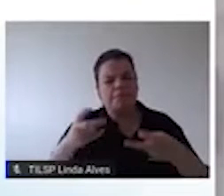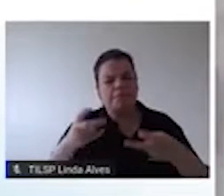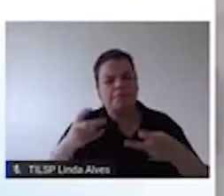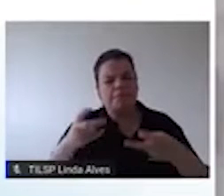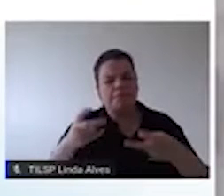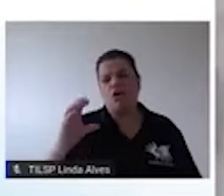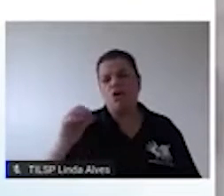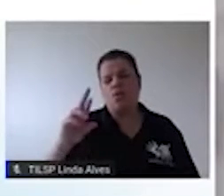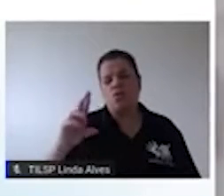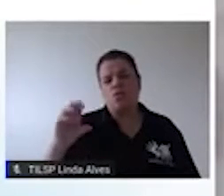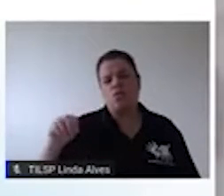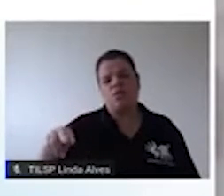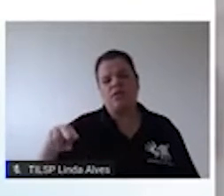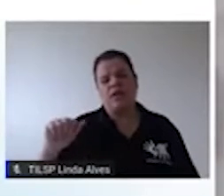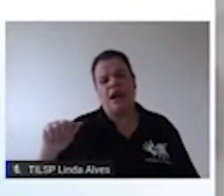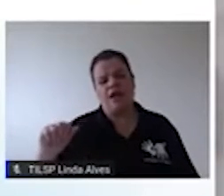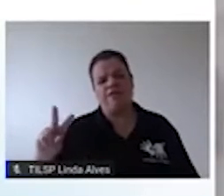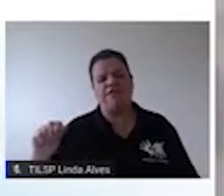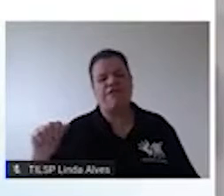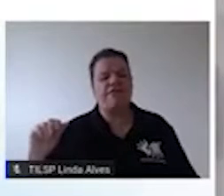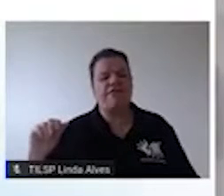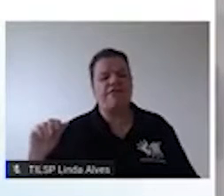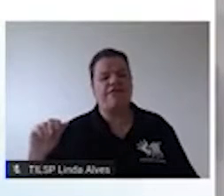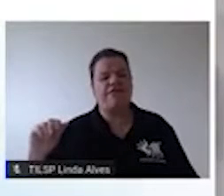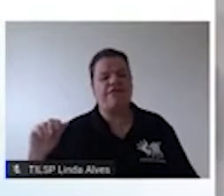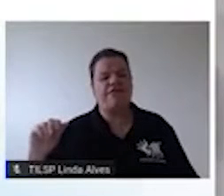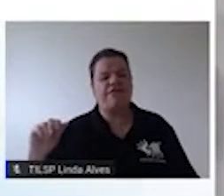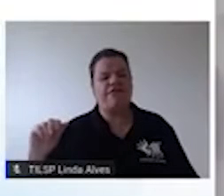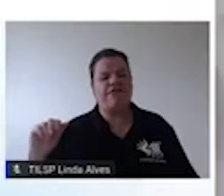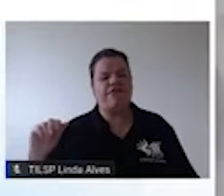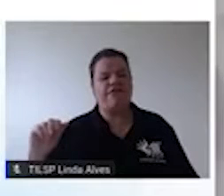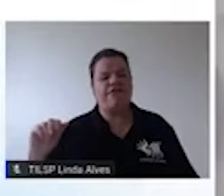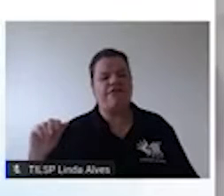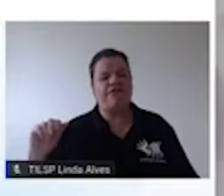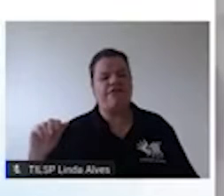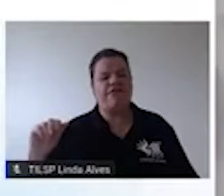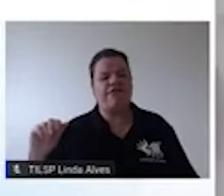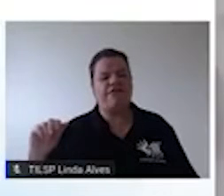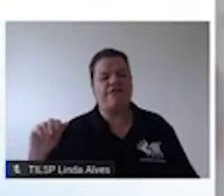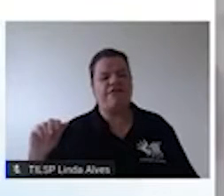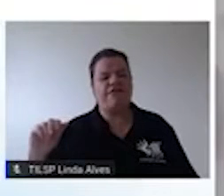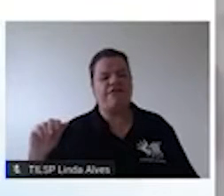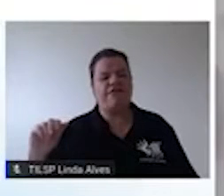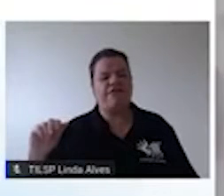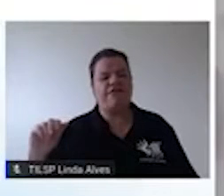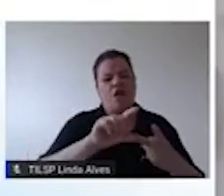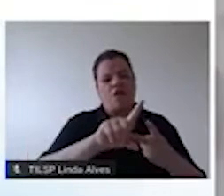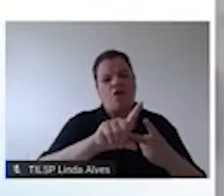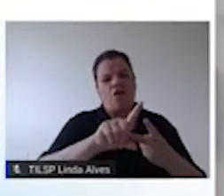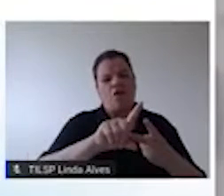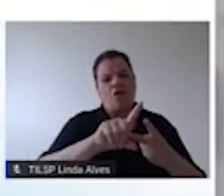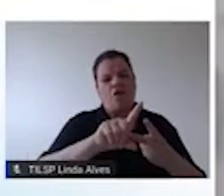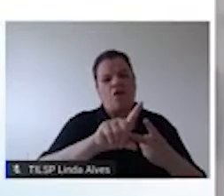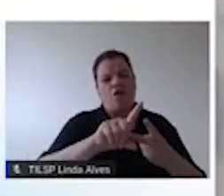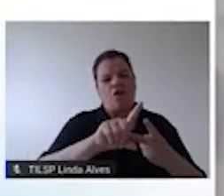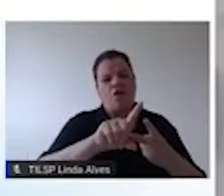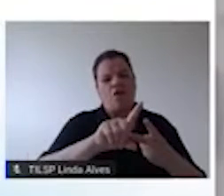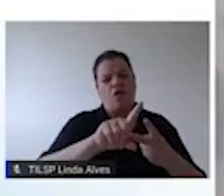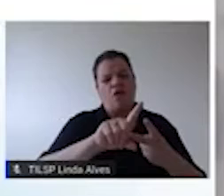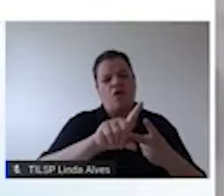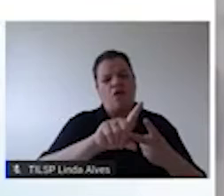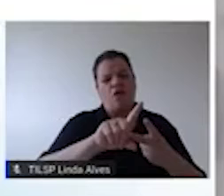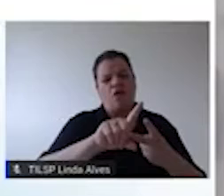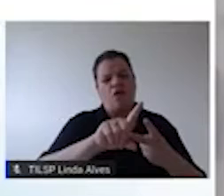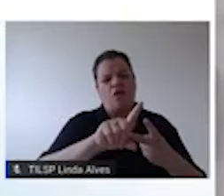Coronavac, do Butantan, mais 100 milhões de doses da Oxford-AstraZeneca, que já estão